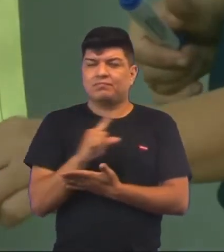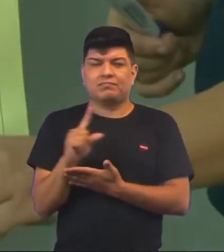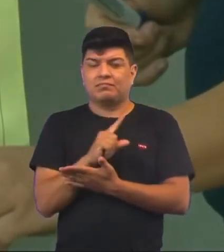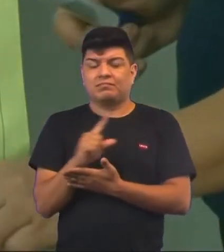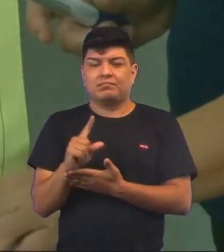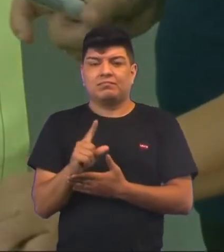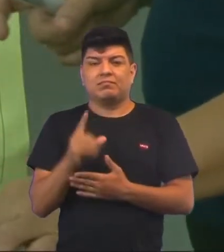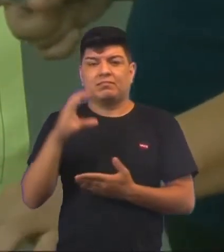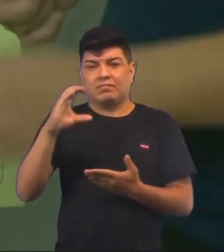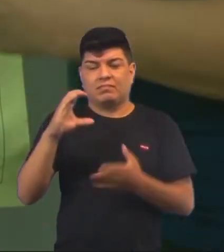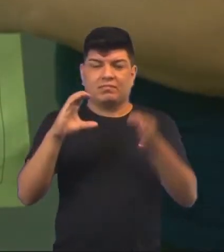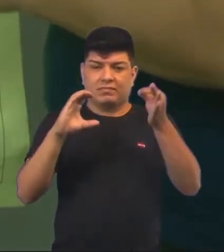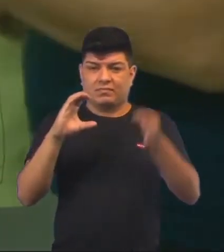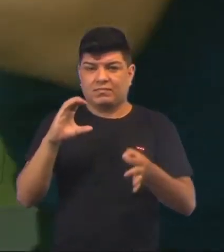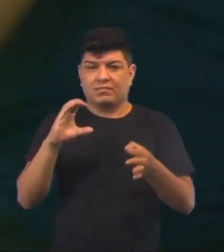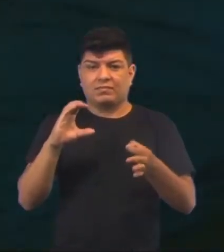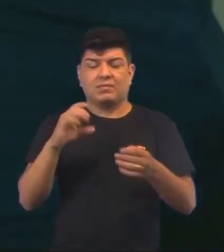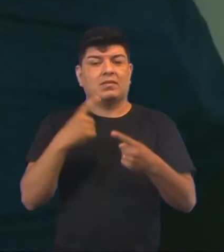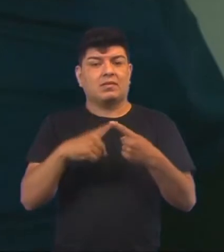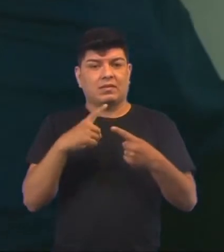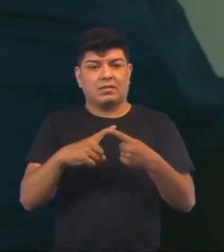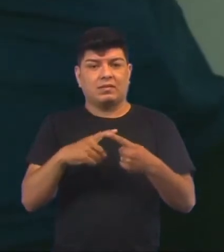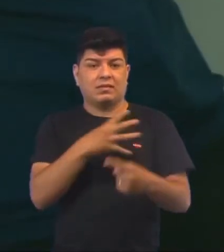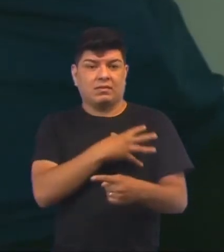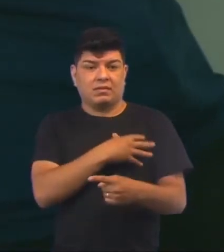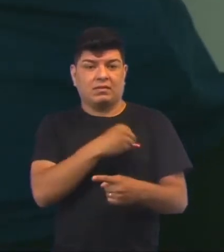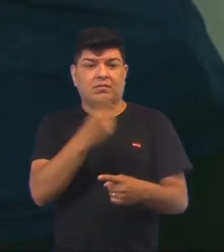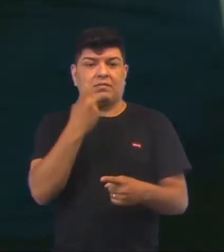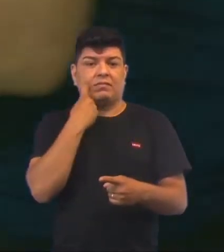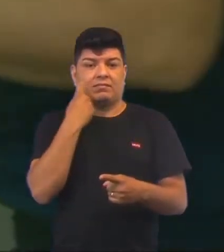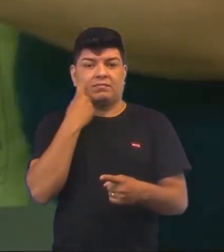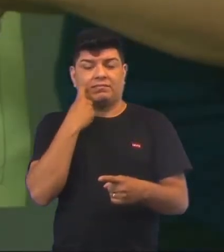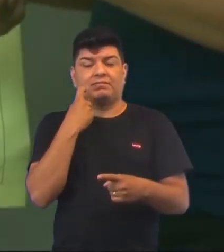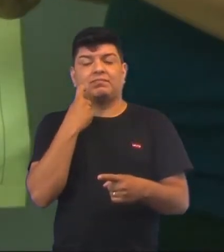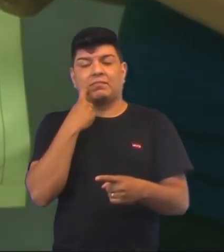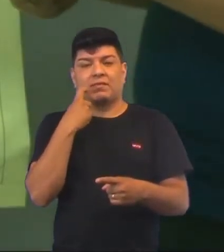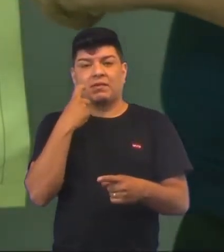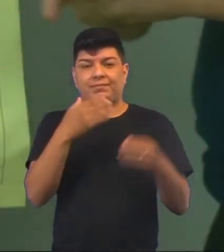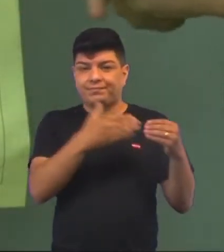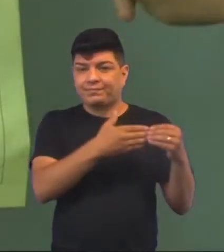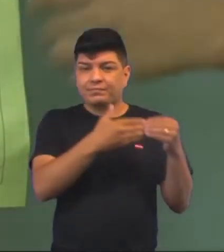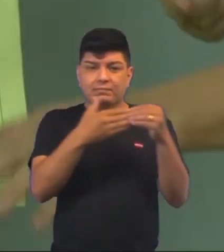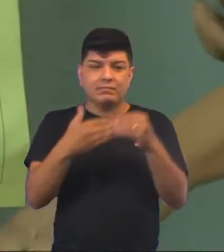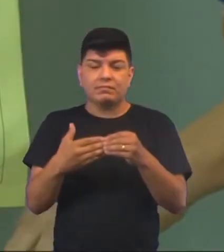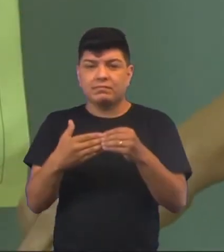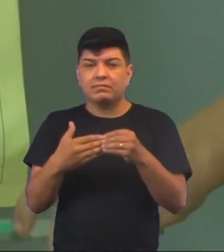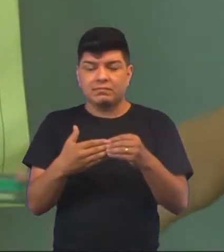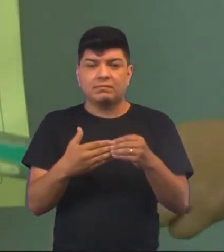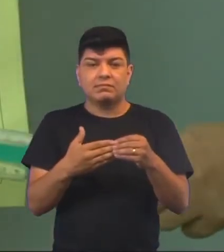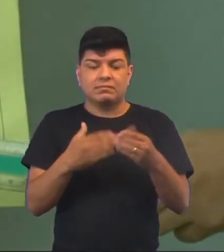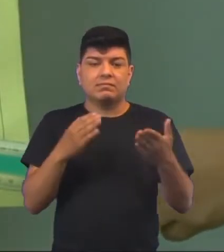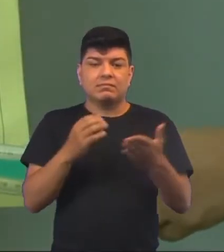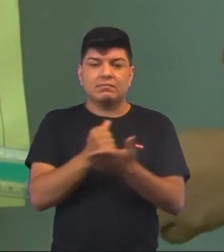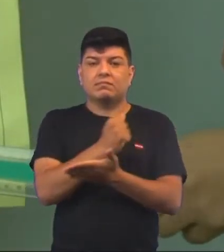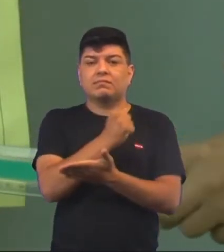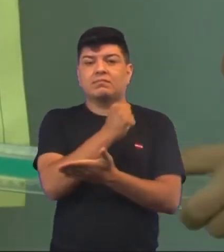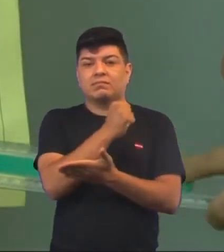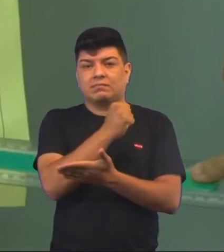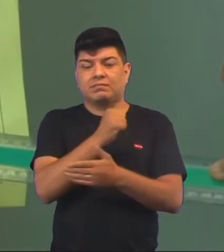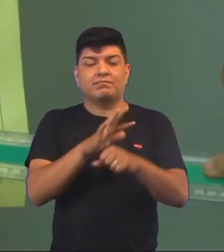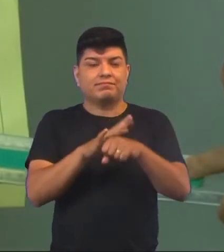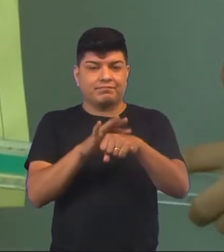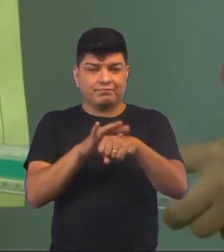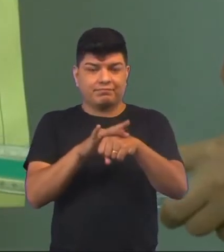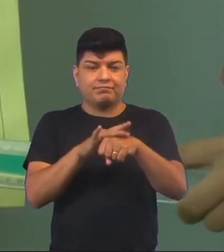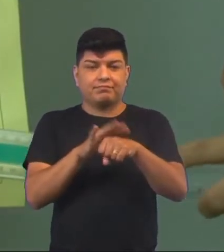É a letra C, ó. Ele era um filhote, por isso que ele foi levado para o centro de mamíferos. Ele foi resgatado, ou seja, ele